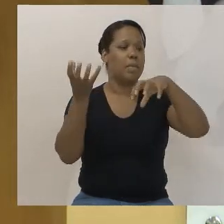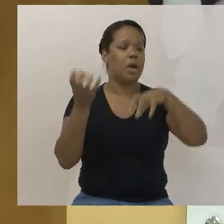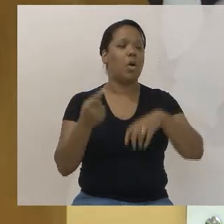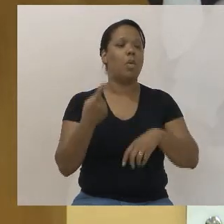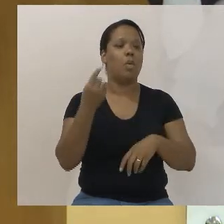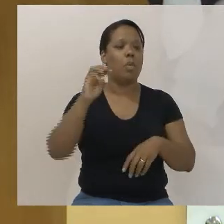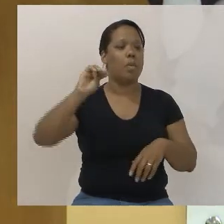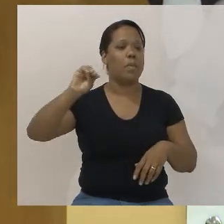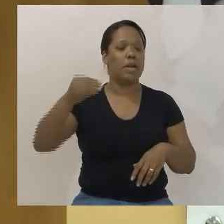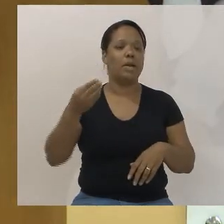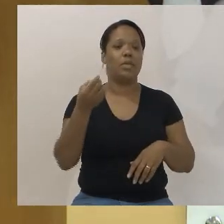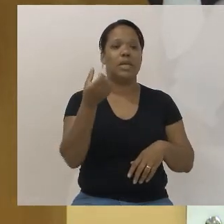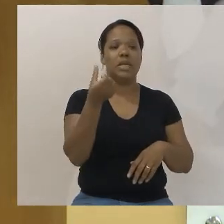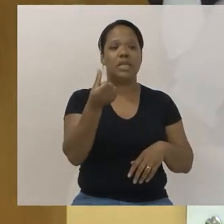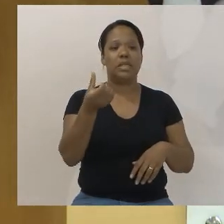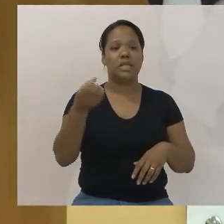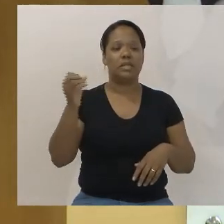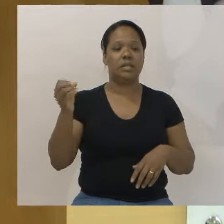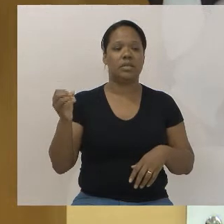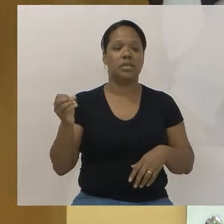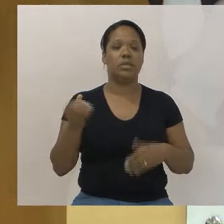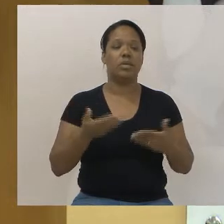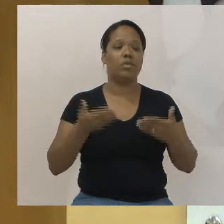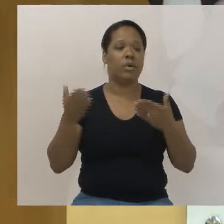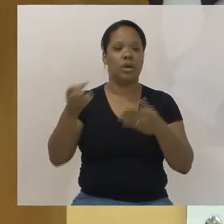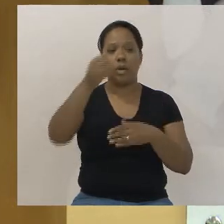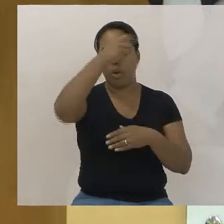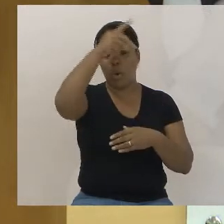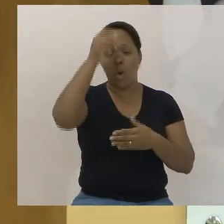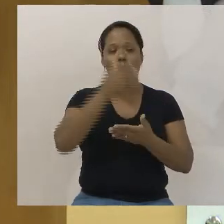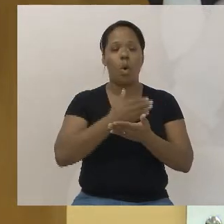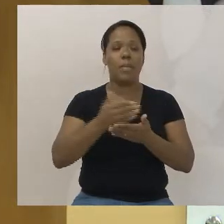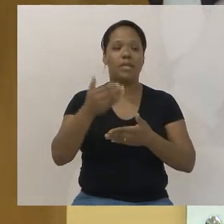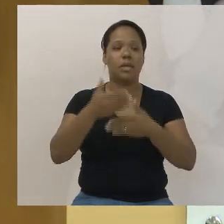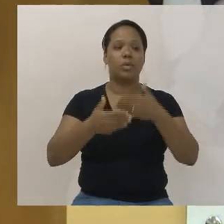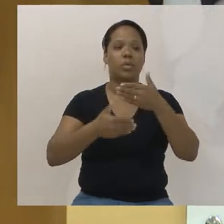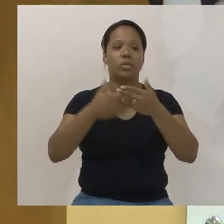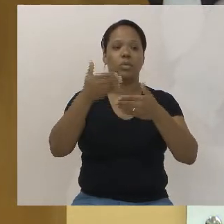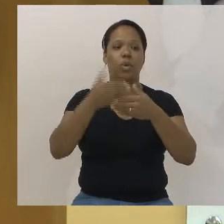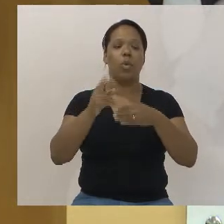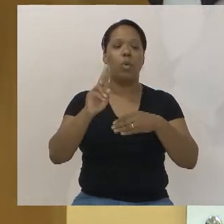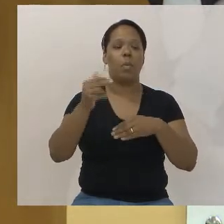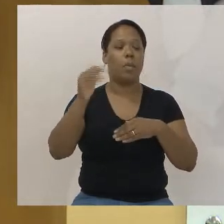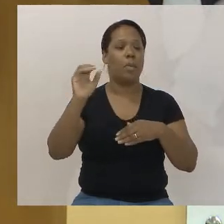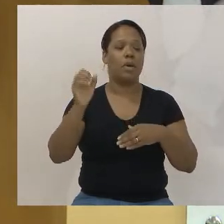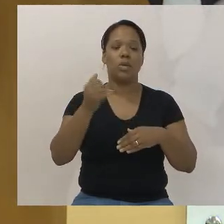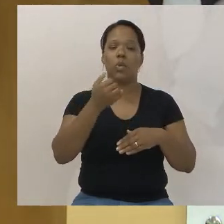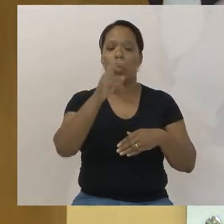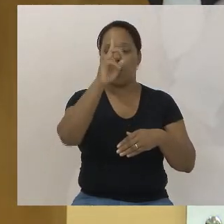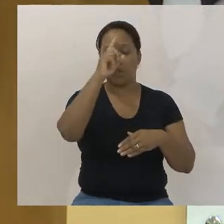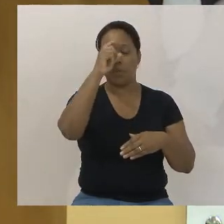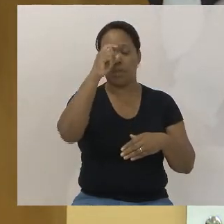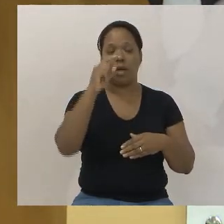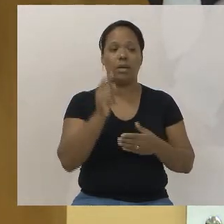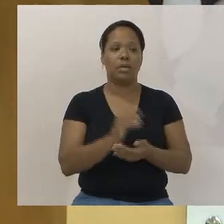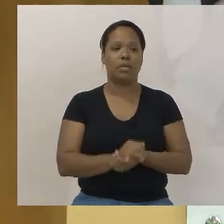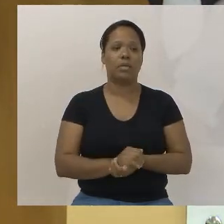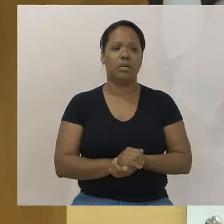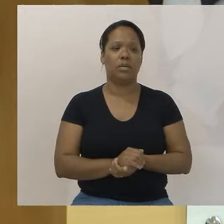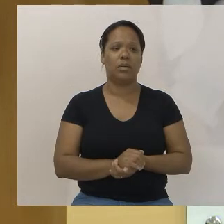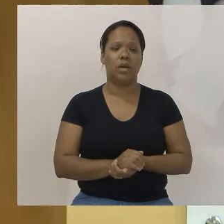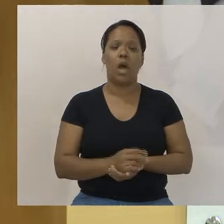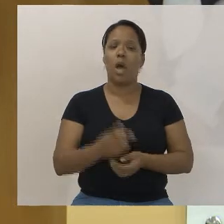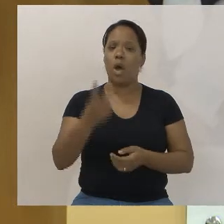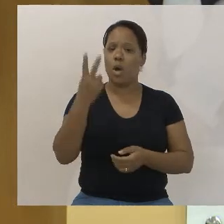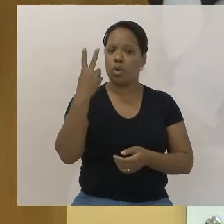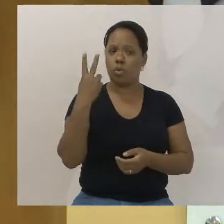seiscentos e recursos nessa cidade que está na prefeitura para começar a construir um pronto socorro e aqui eu quero deixar claro hoje existe dois